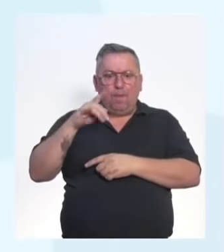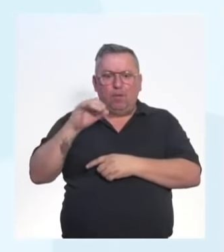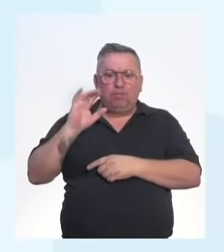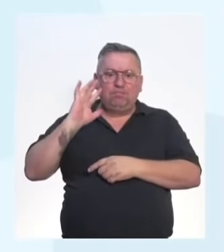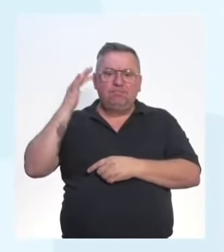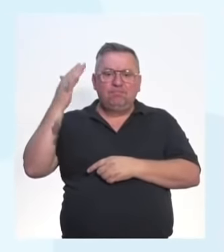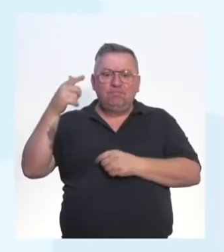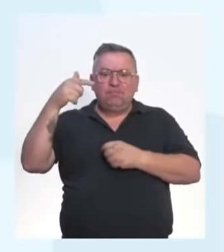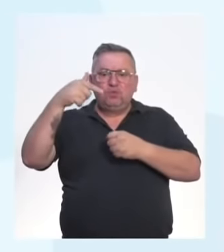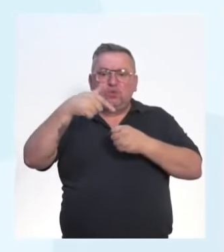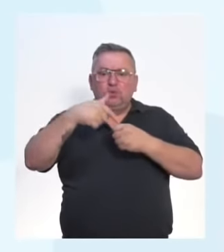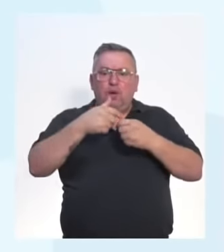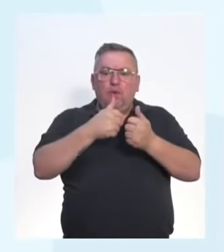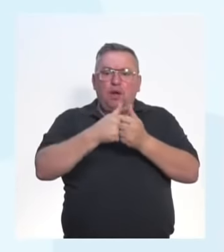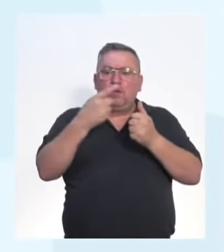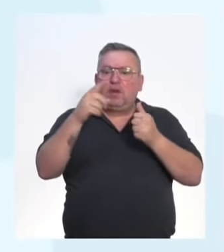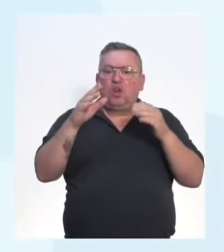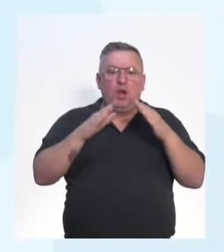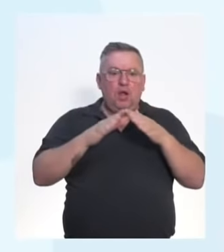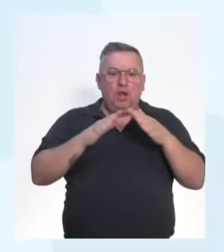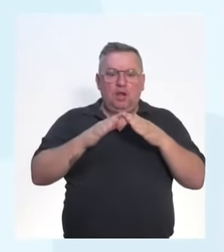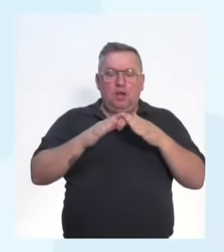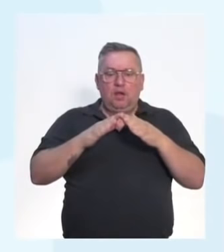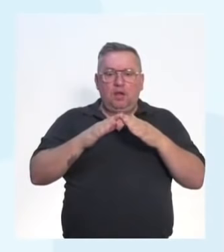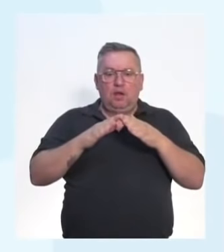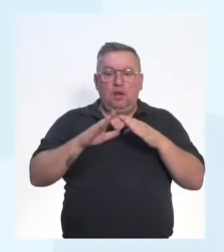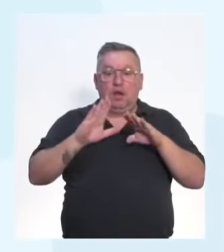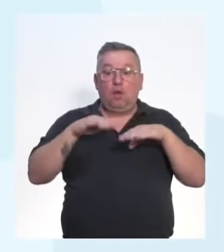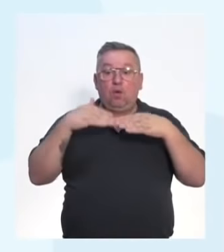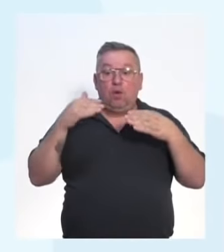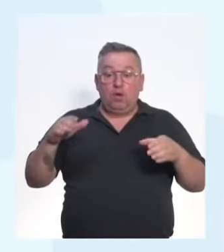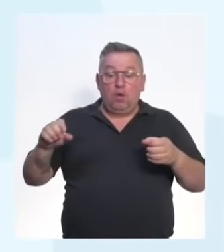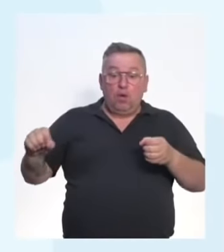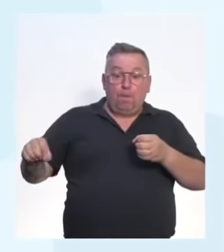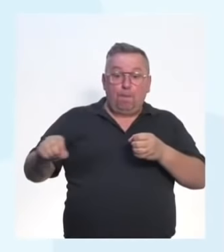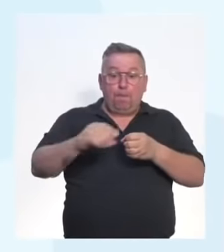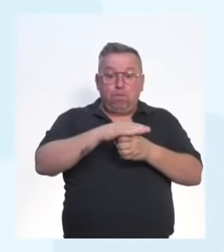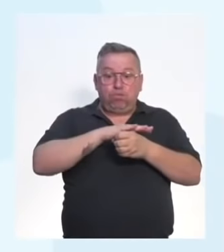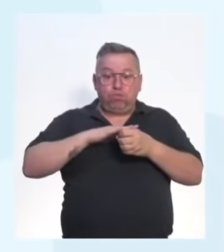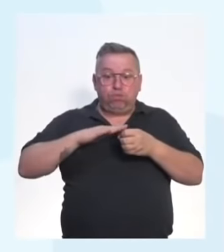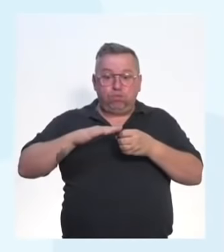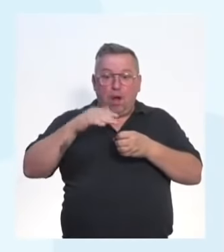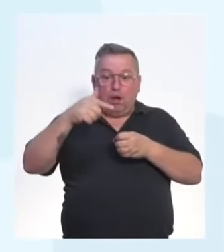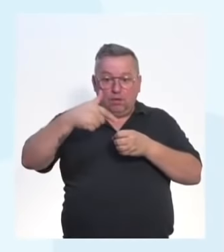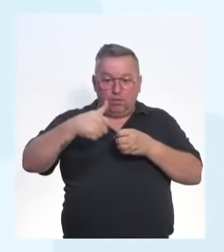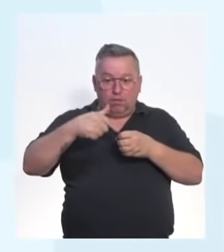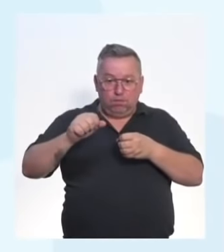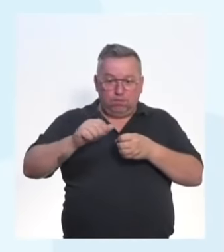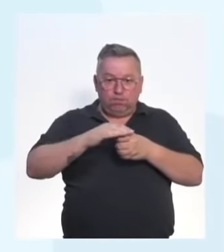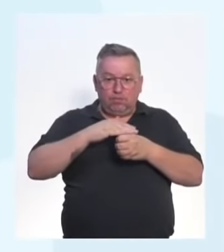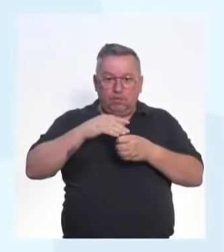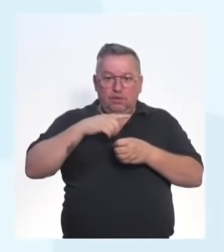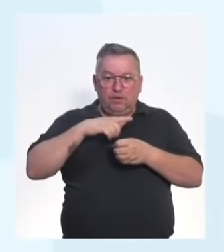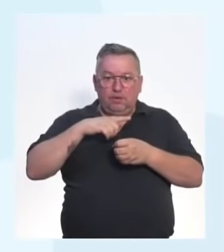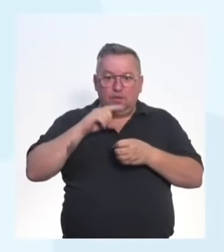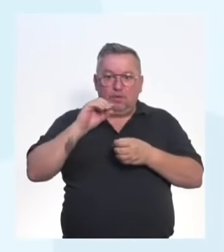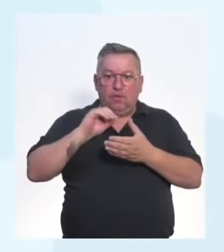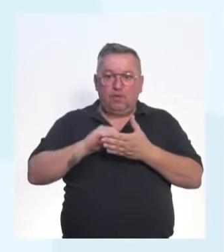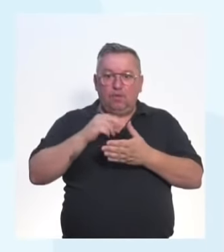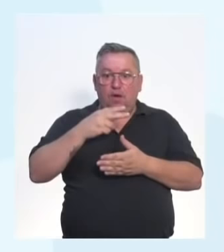abastecê-lo em um posto ali perto da sua casa. Tudo bem? Ao completar o tanque, ele percebeu que tinham sido